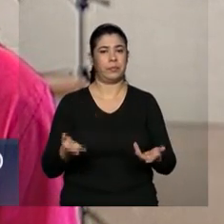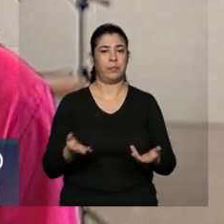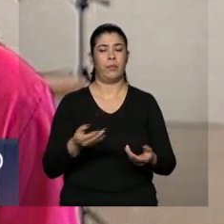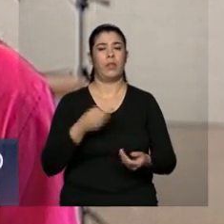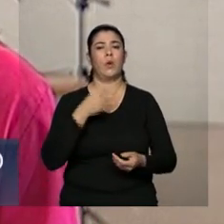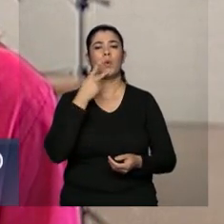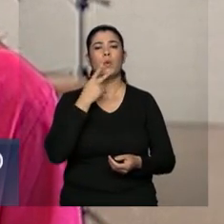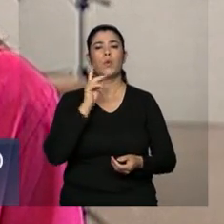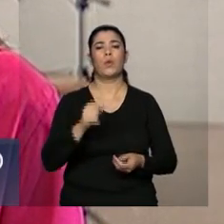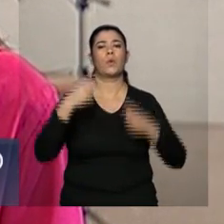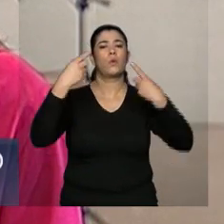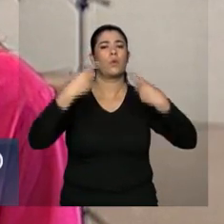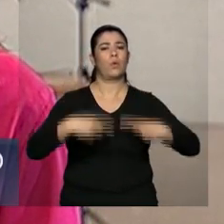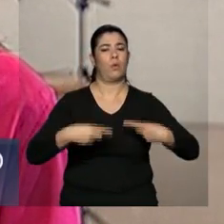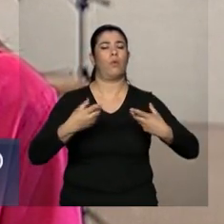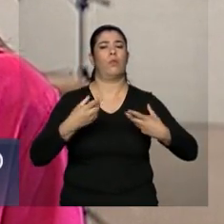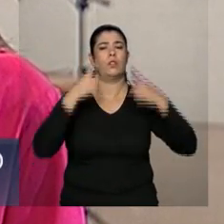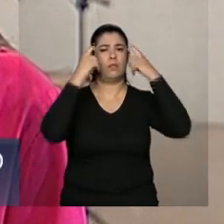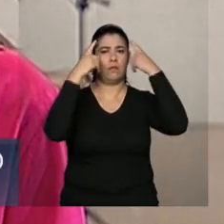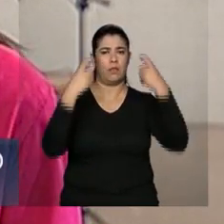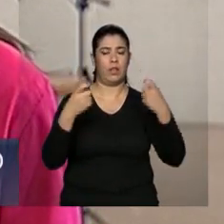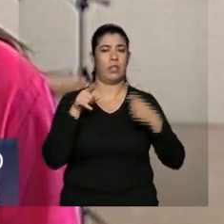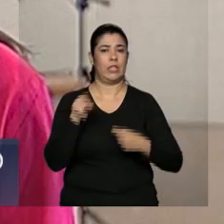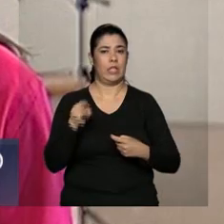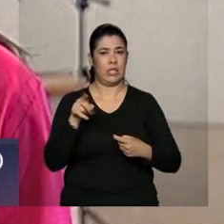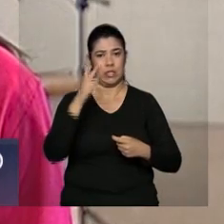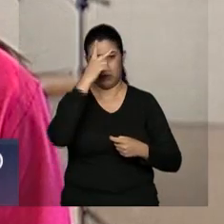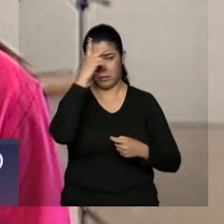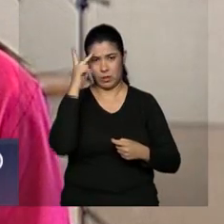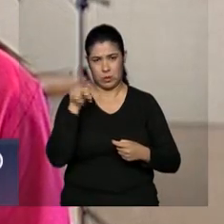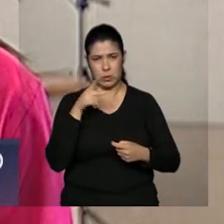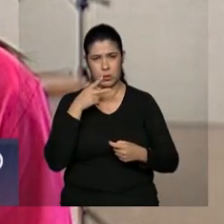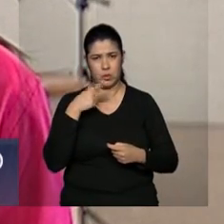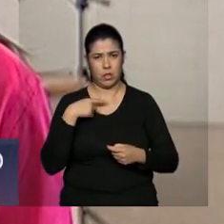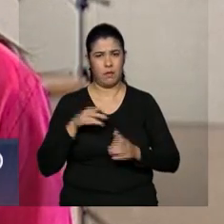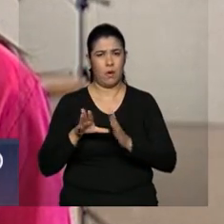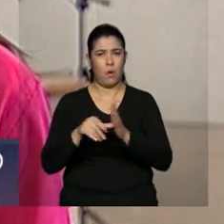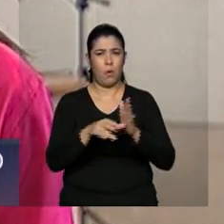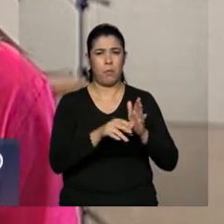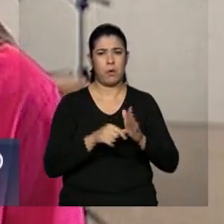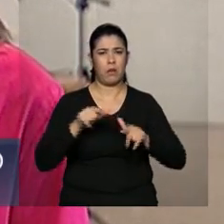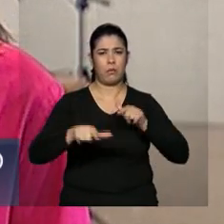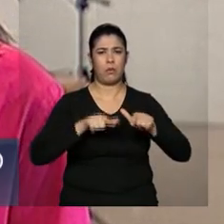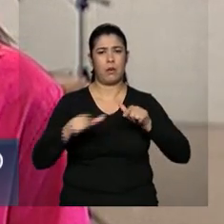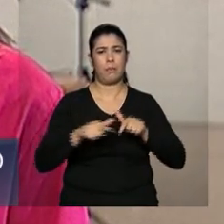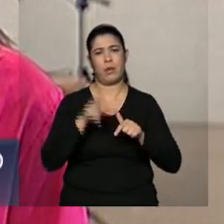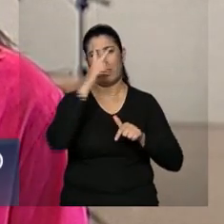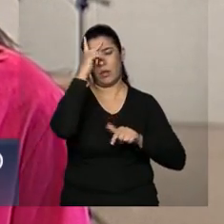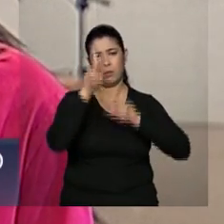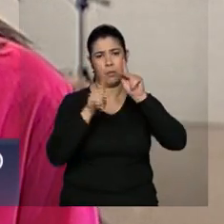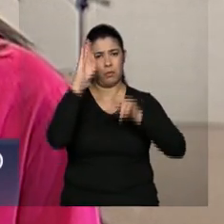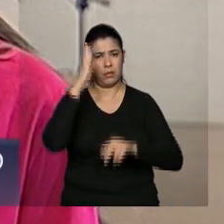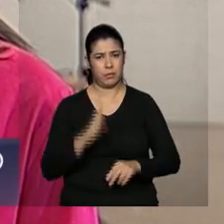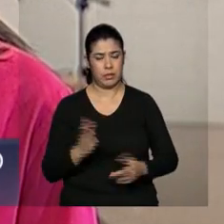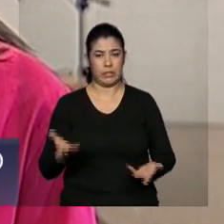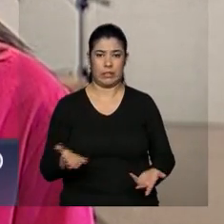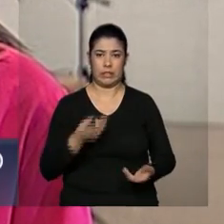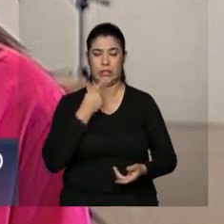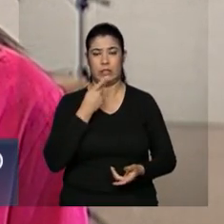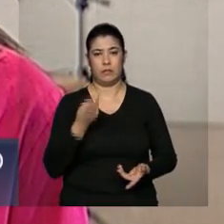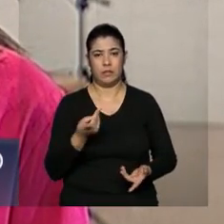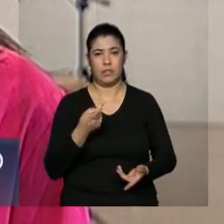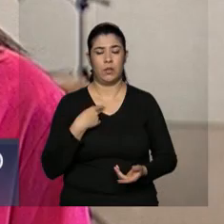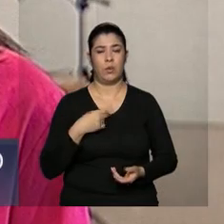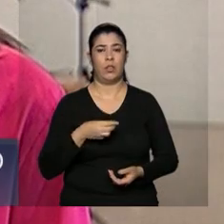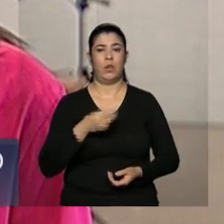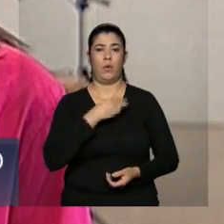dessa violência contra os haitianos foi de que eles estariam roubando o emprego dos brasileiros. Portanto, essa nota de repúdio aí do ministro do